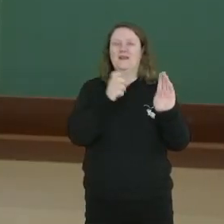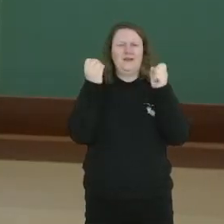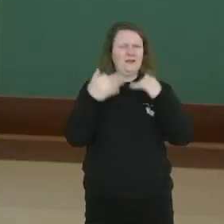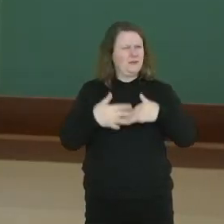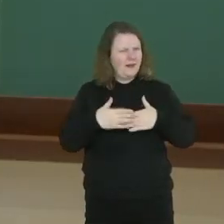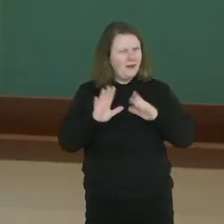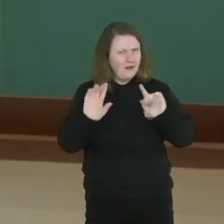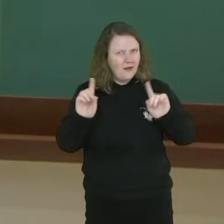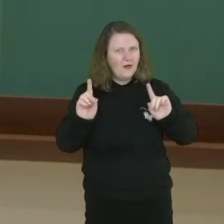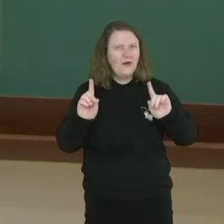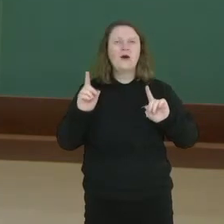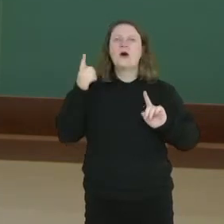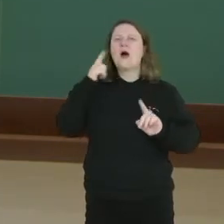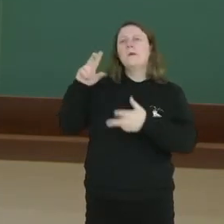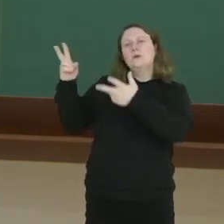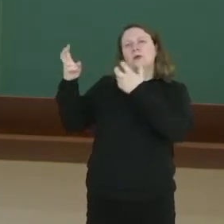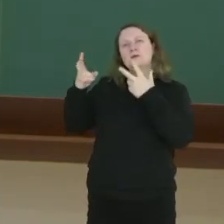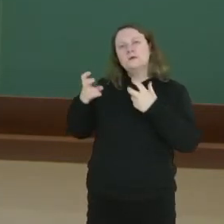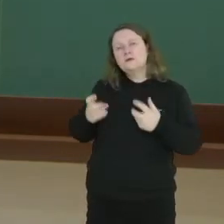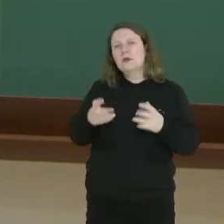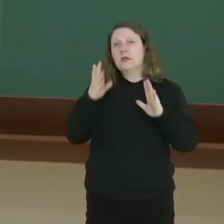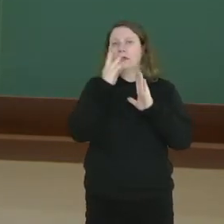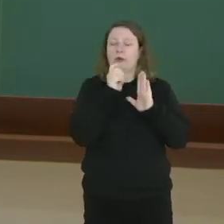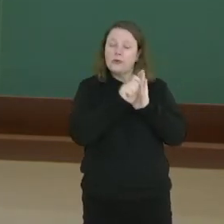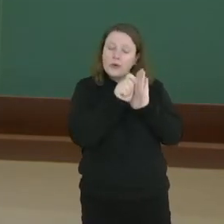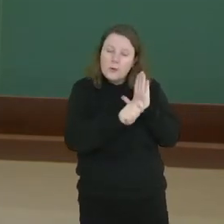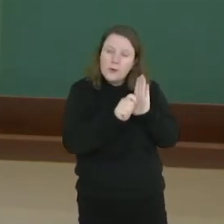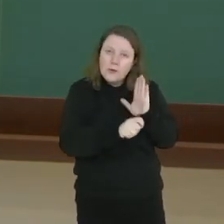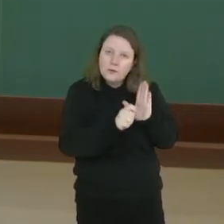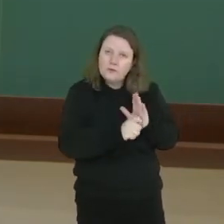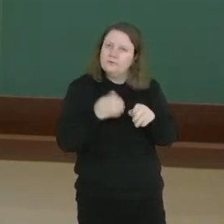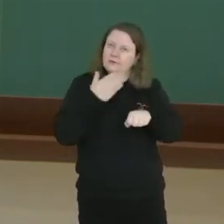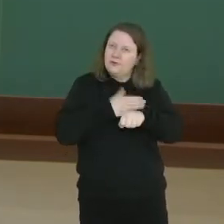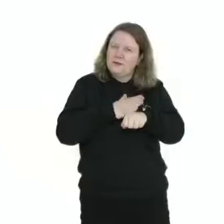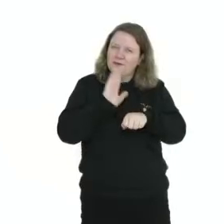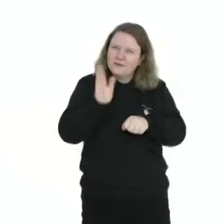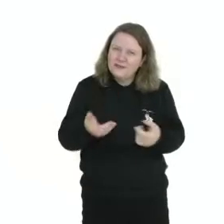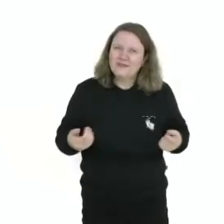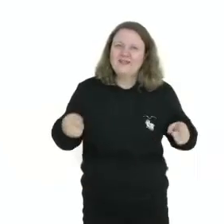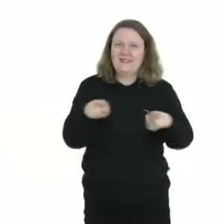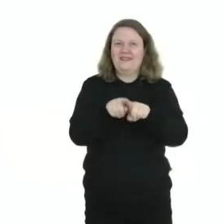ver o que você consegue olhar aqui. Toma nota, registra, faz. Eu já volto.